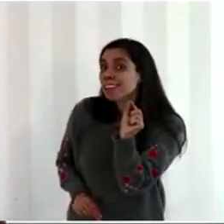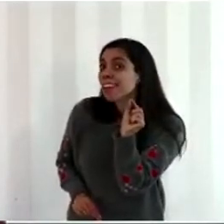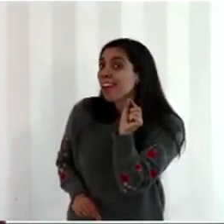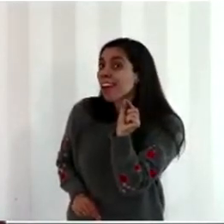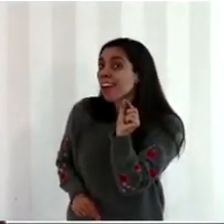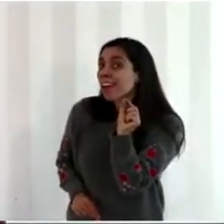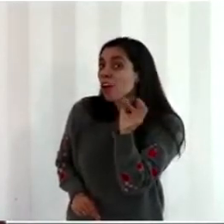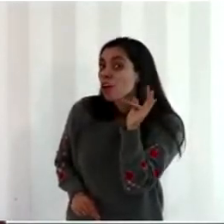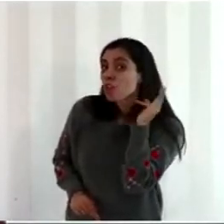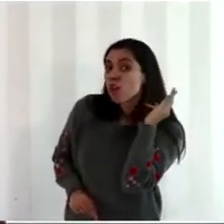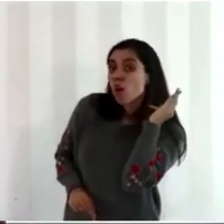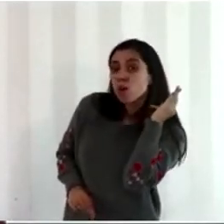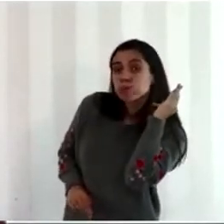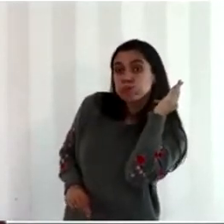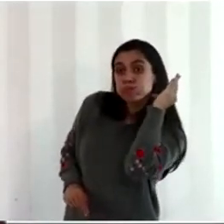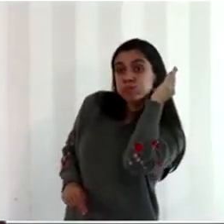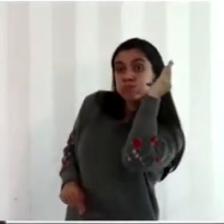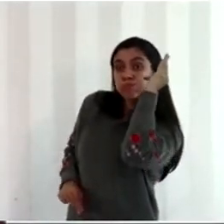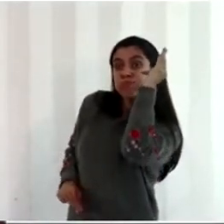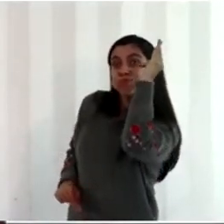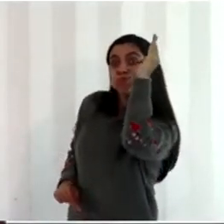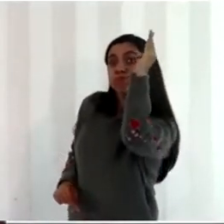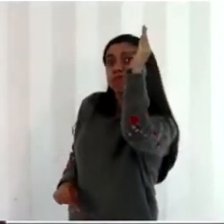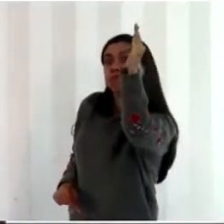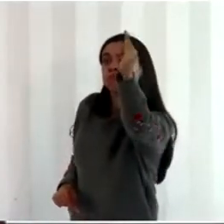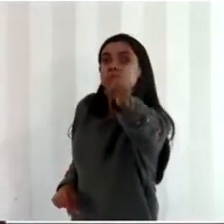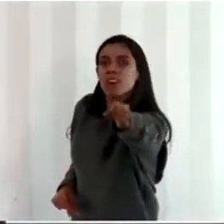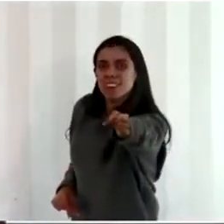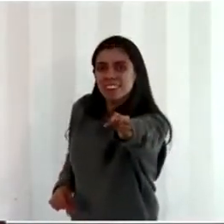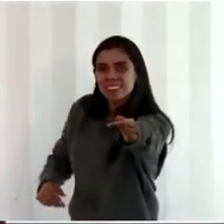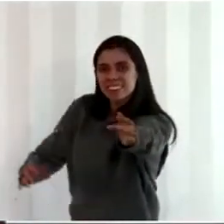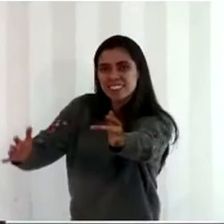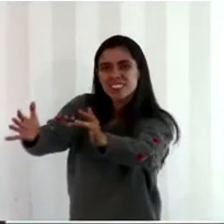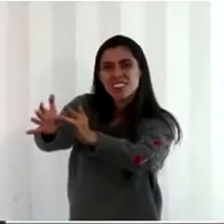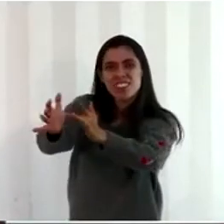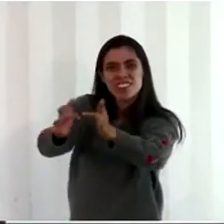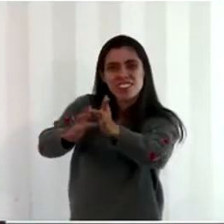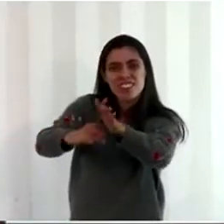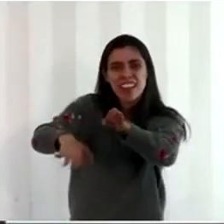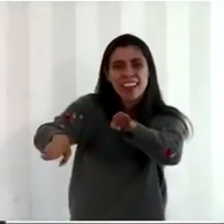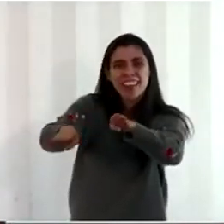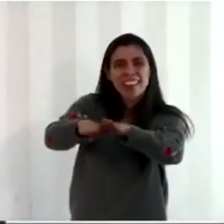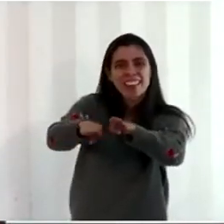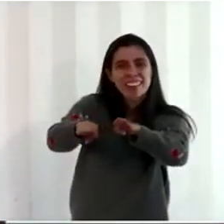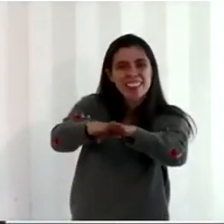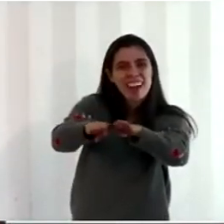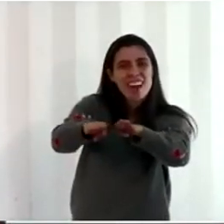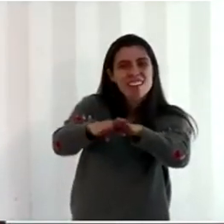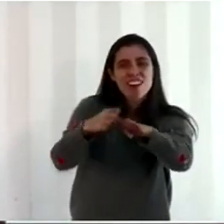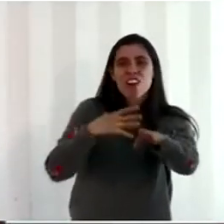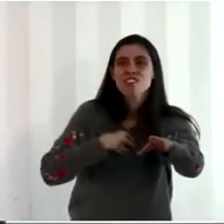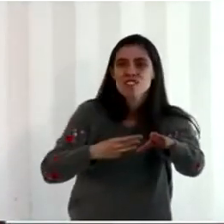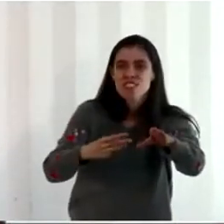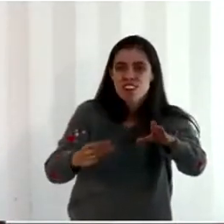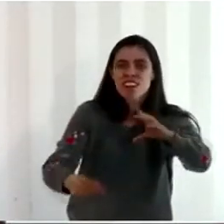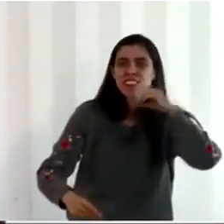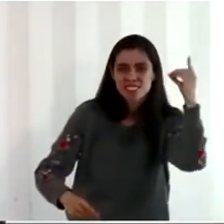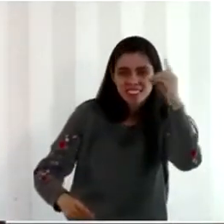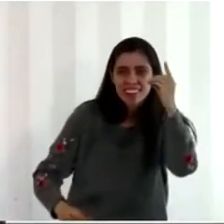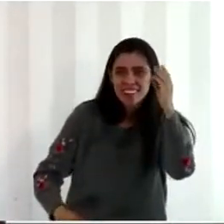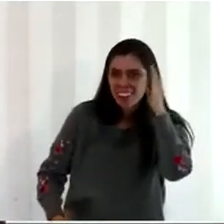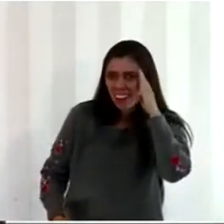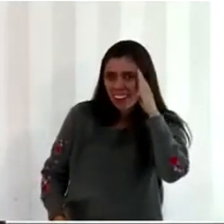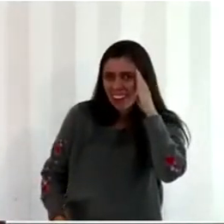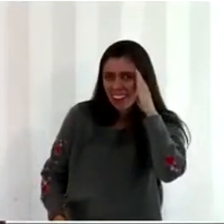aqui? Do descendente de Davi, aquele que vai assentar-se no trono. Porque é uma coisa interessante, não sei se vocês já pesquisaram